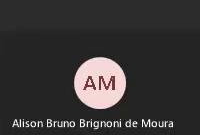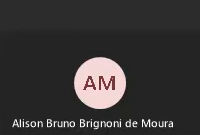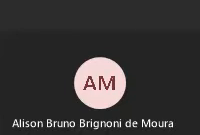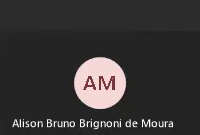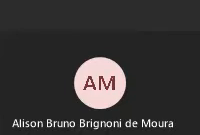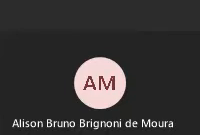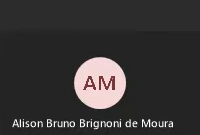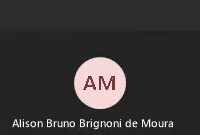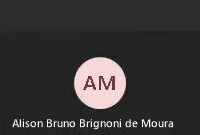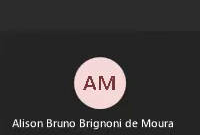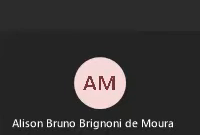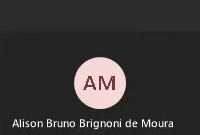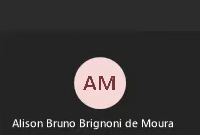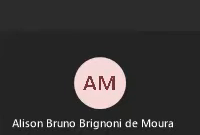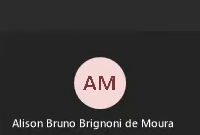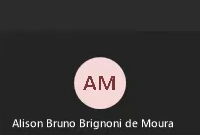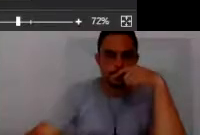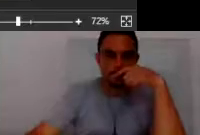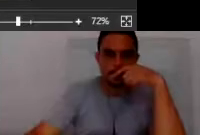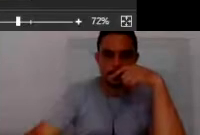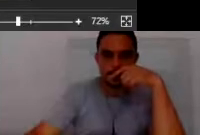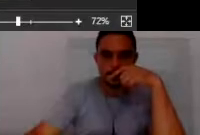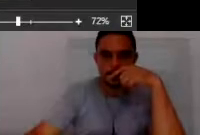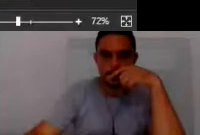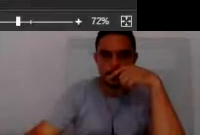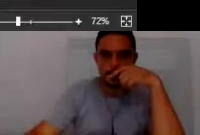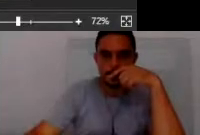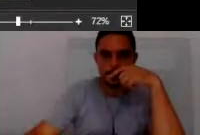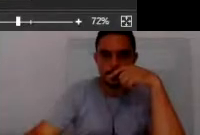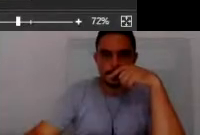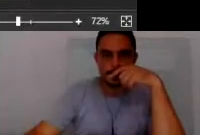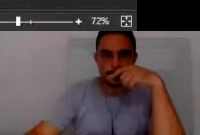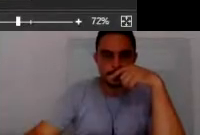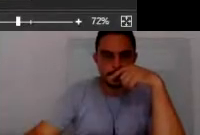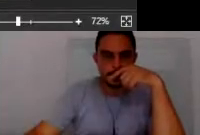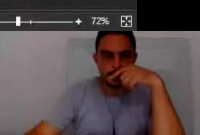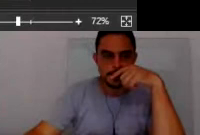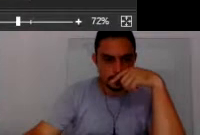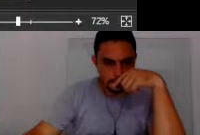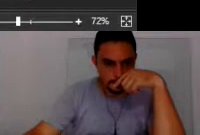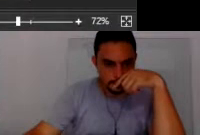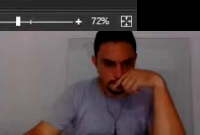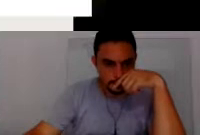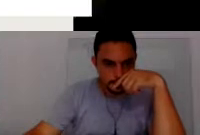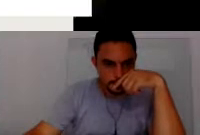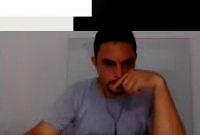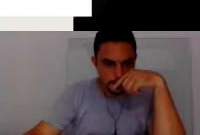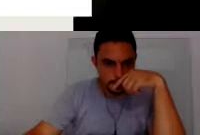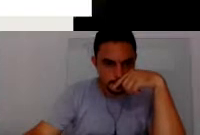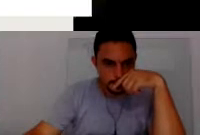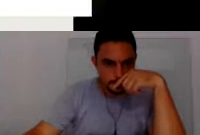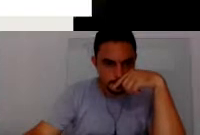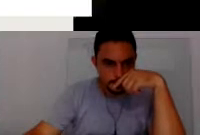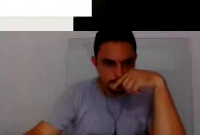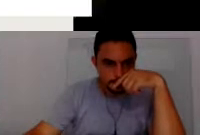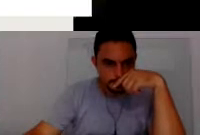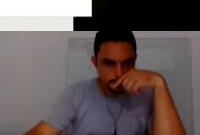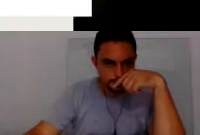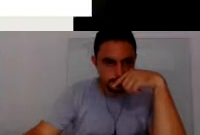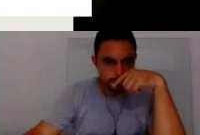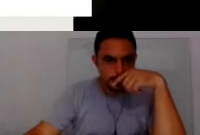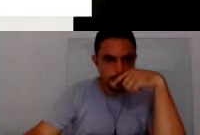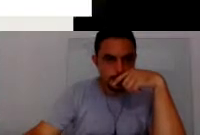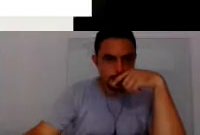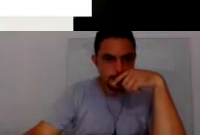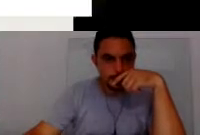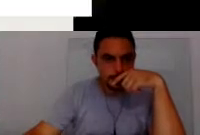Então, eu tenho 60 gramas de água nessa amostra. Então, a nossa resposta aí seria o quê? Nossa resposta seria qual